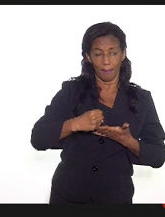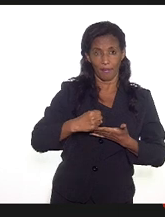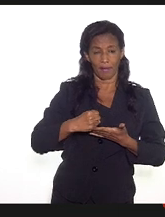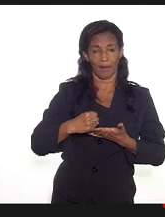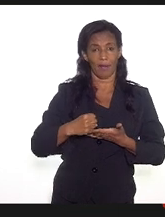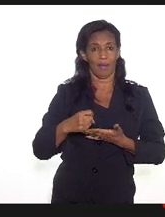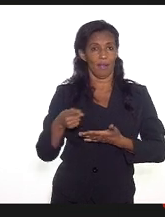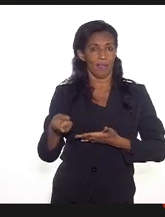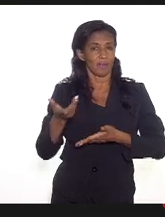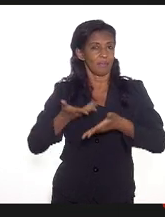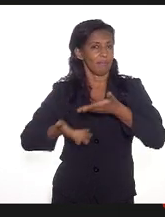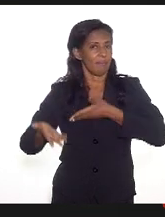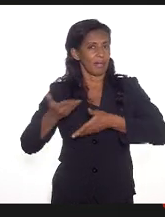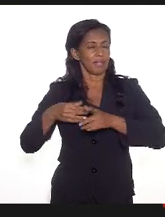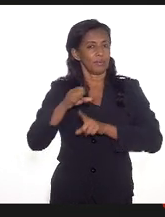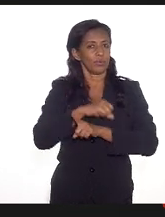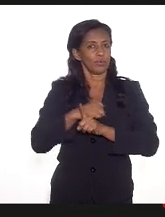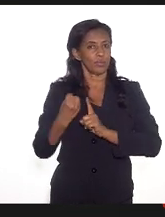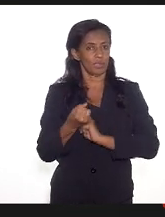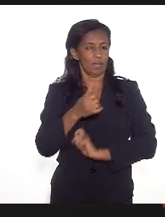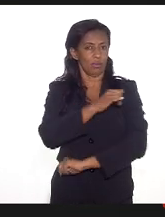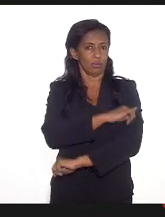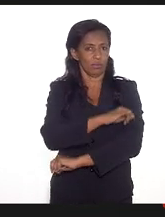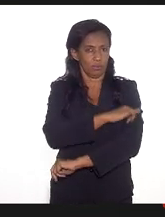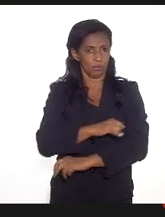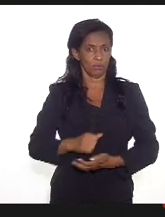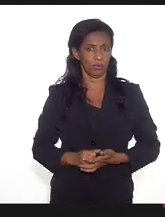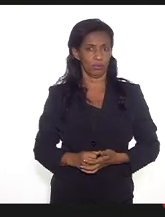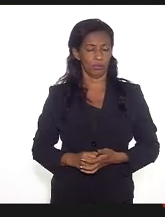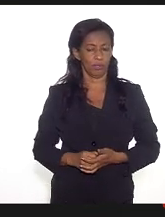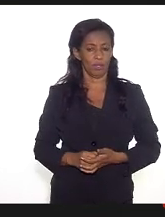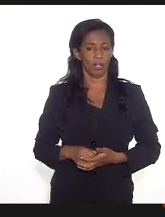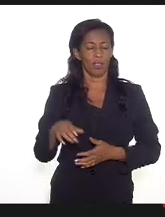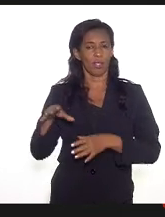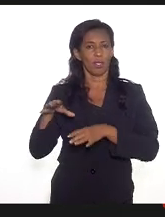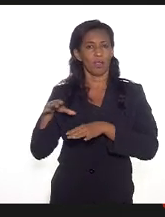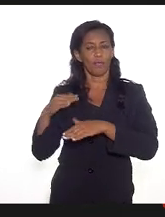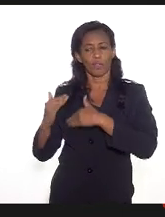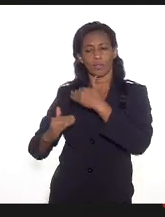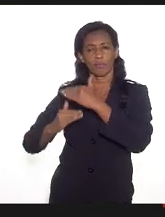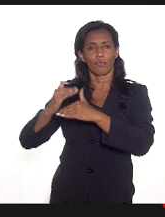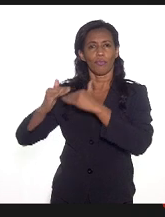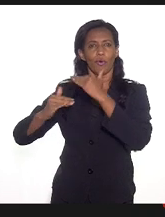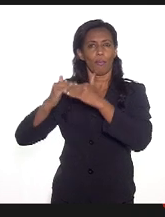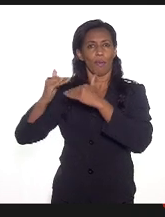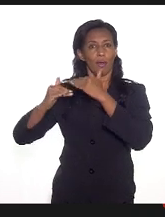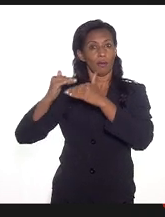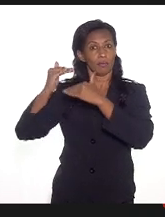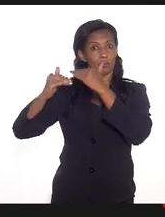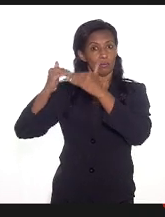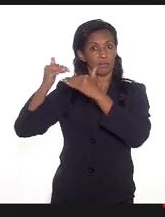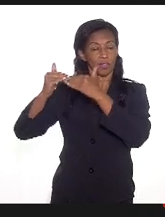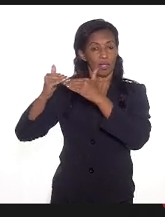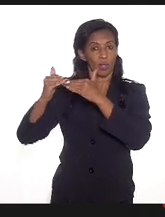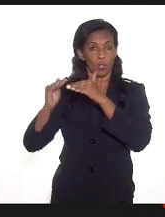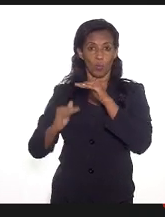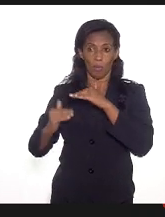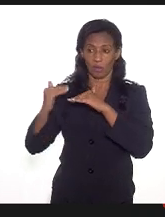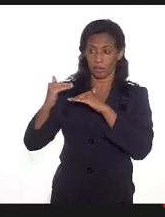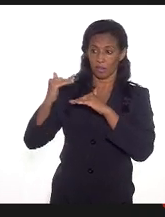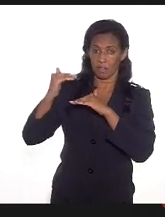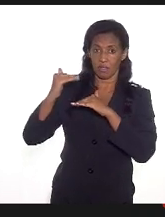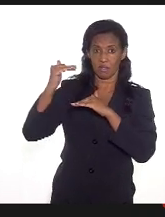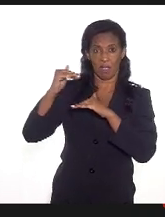passivo social do Rio de Janeiro, né, que foi se formando, foi crescendo por uma série